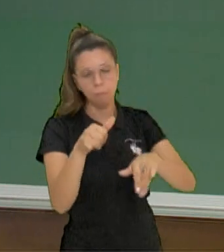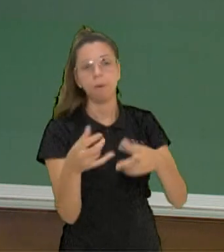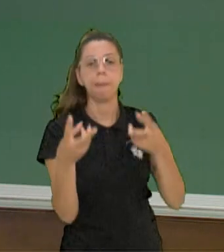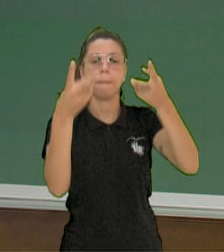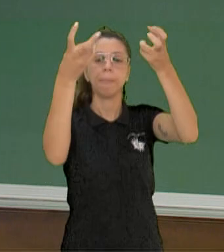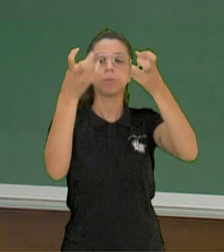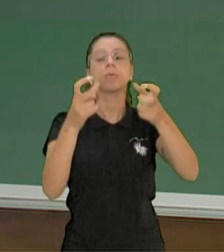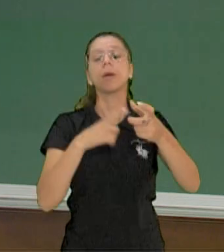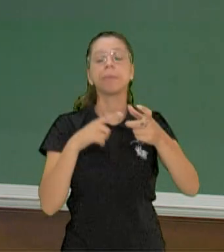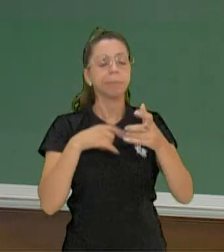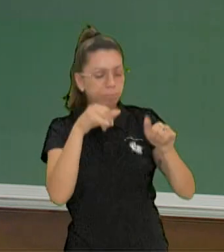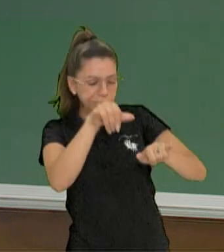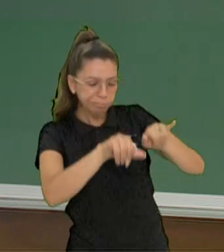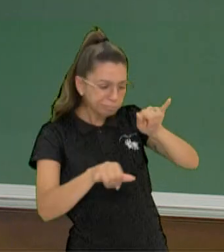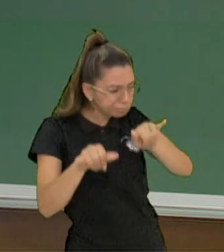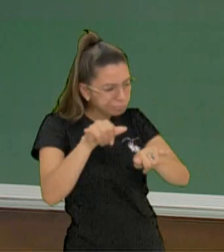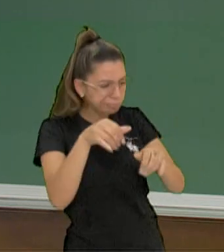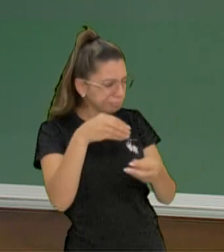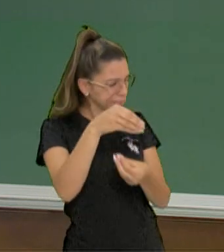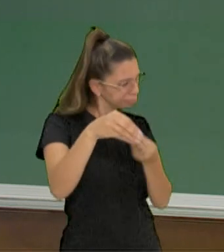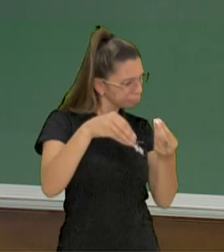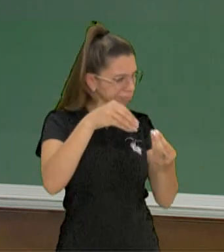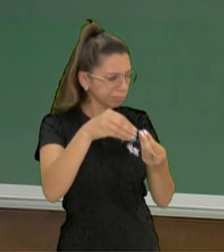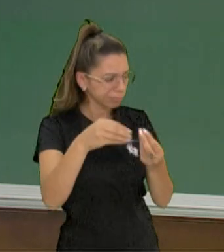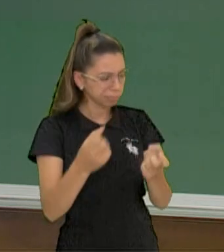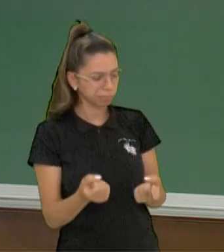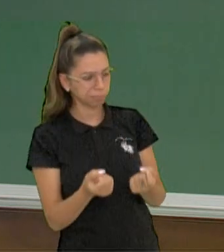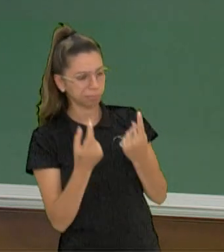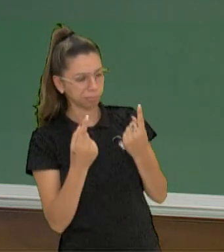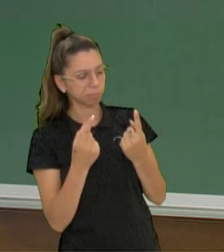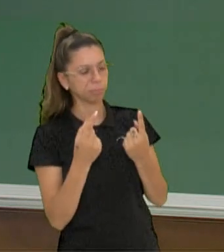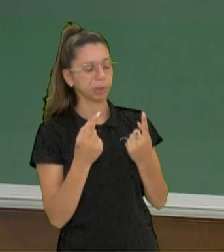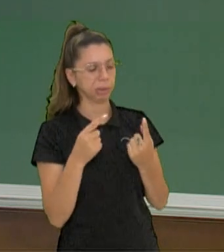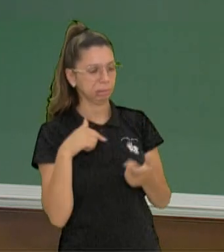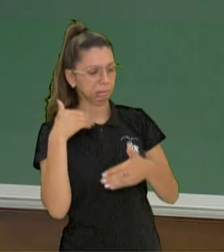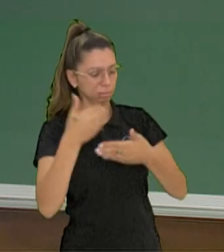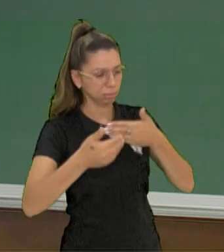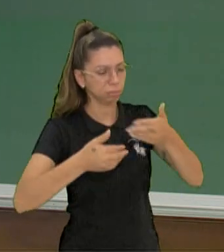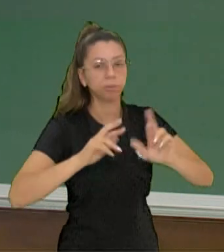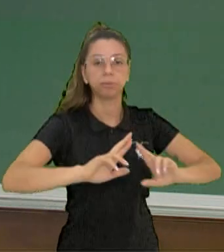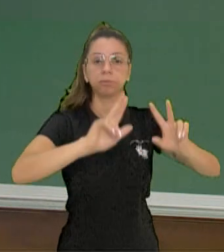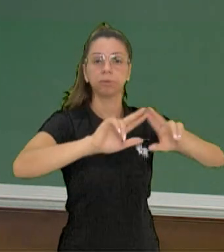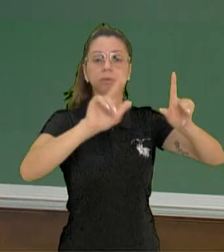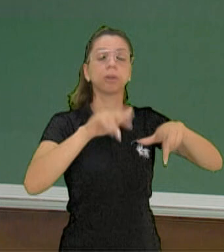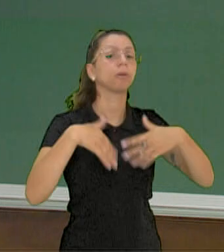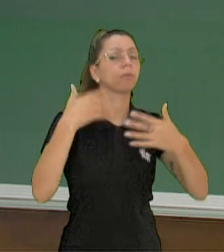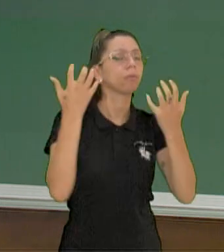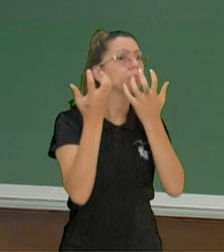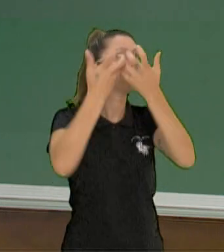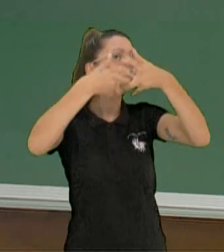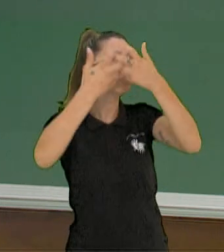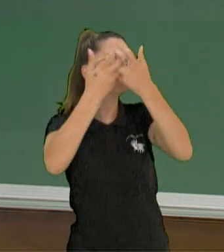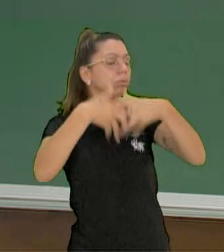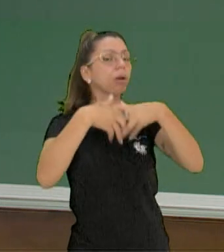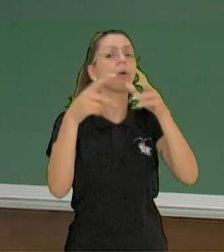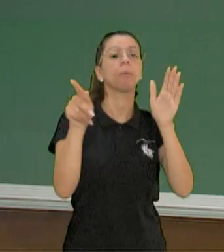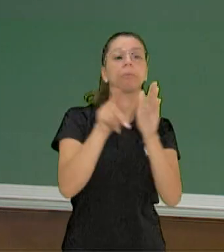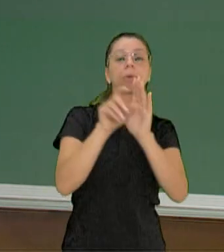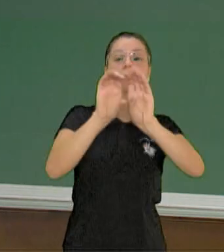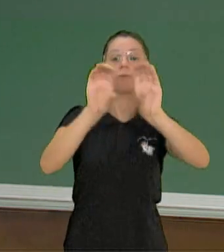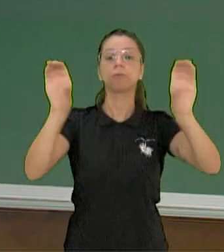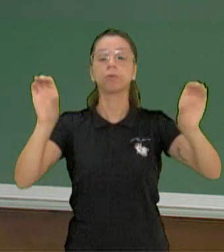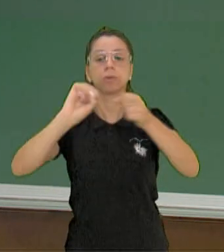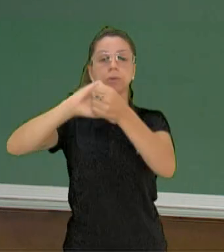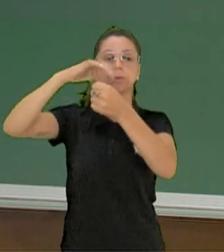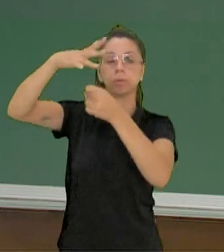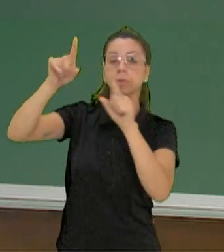que uma reação química tem um comportamento que desenvolve um raciocínio de função exponencial.